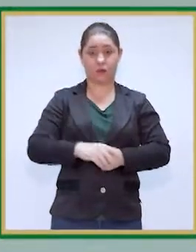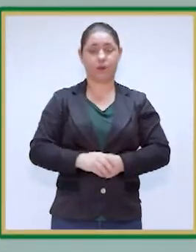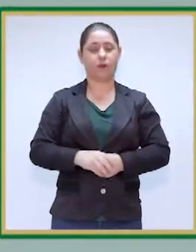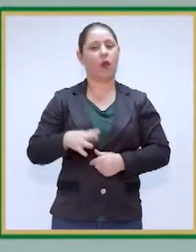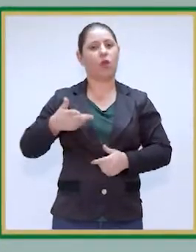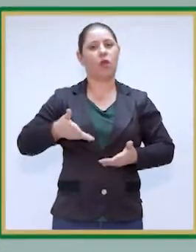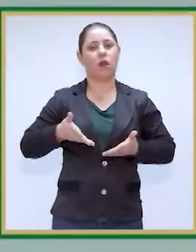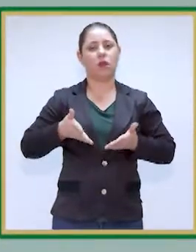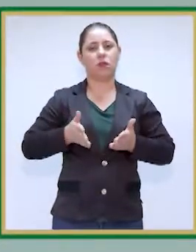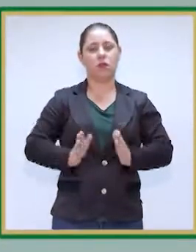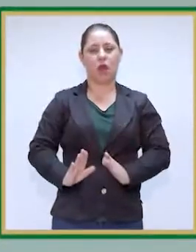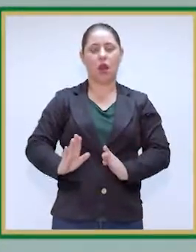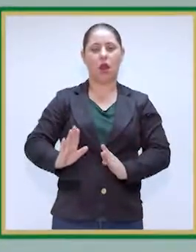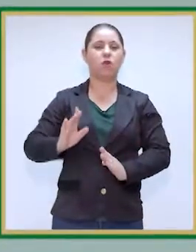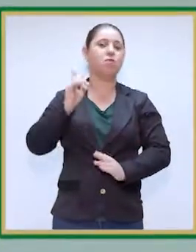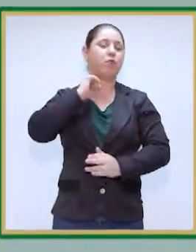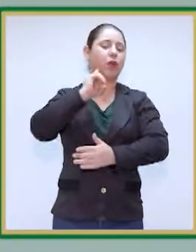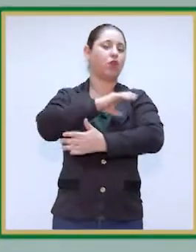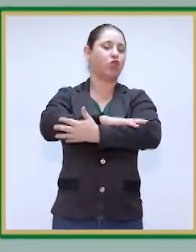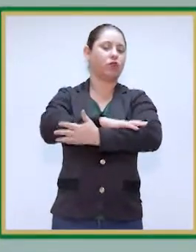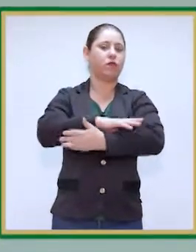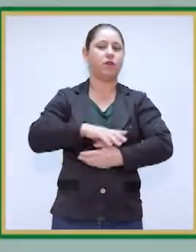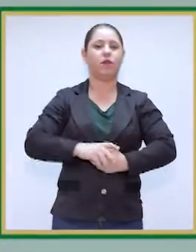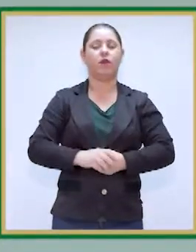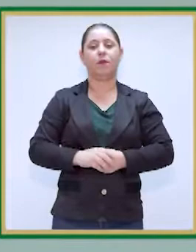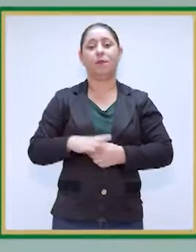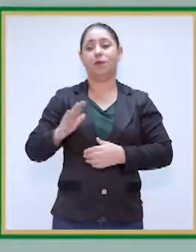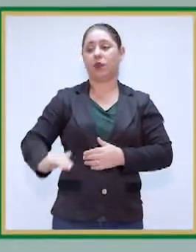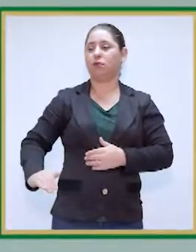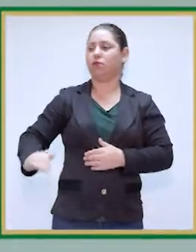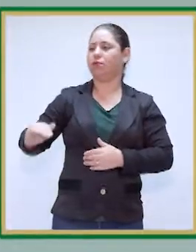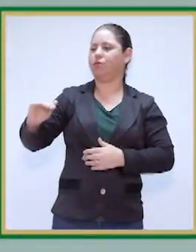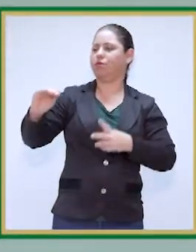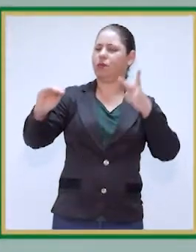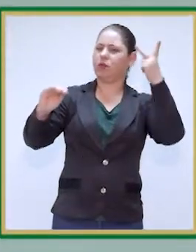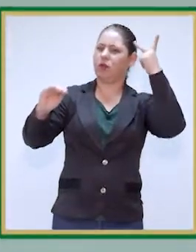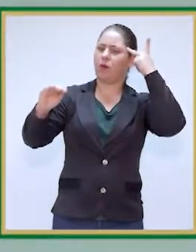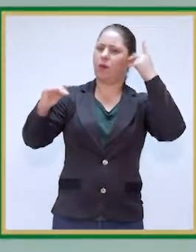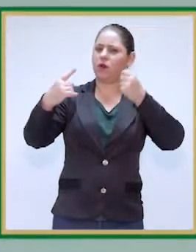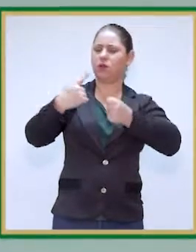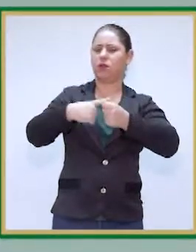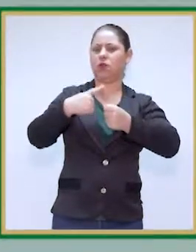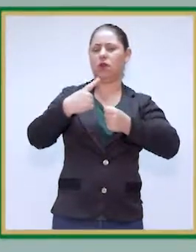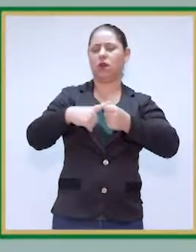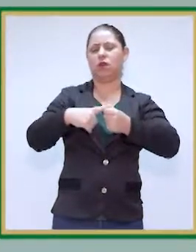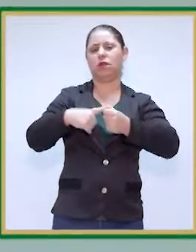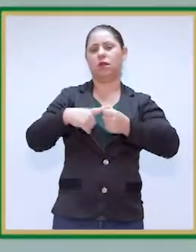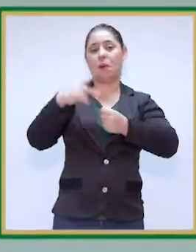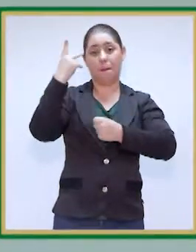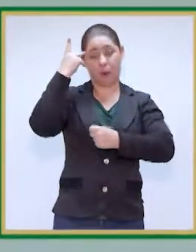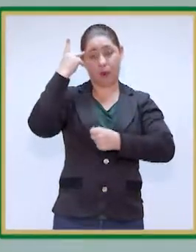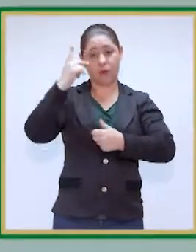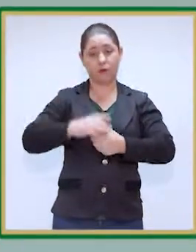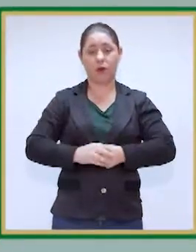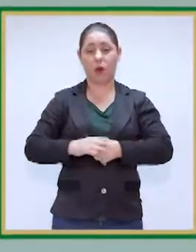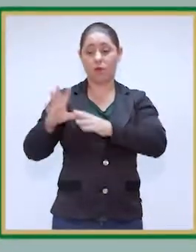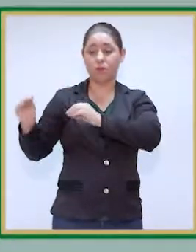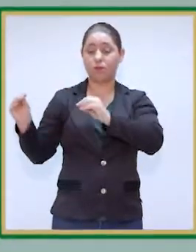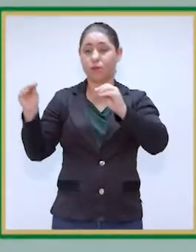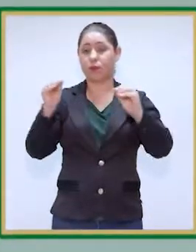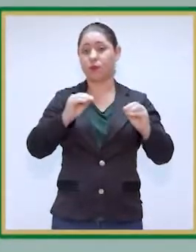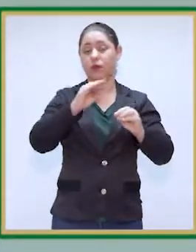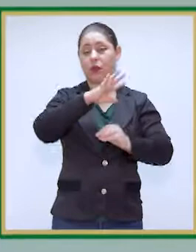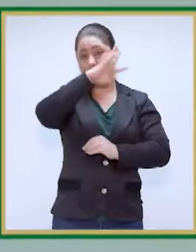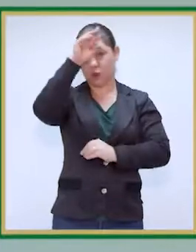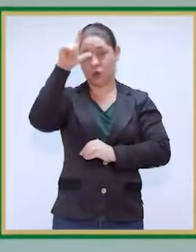Gerais, criado no interior de São Paulo, na cidade de Tupi Paulista, e vim para Mato Grosso do Sul em 2004 em virtude do